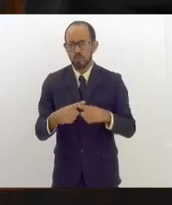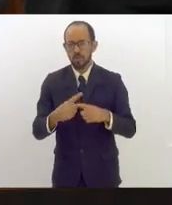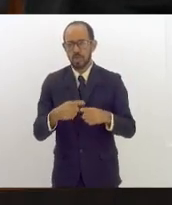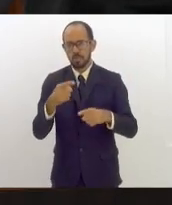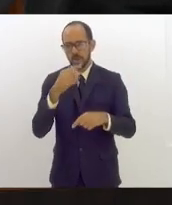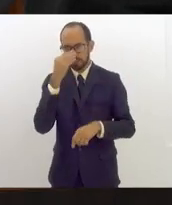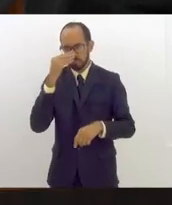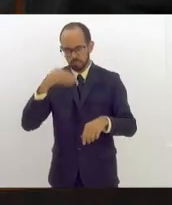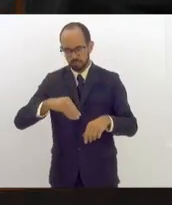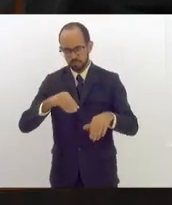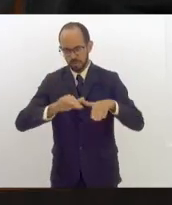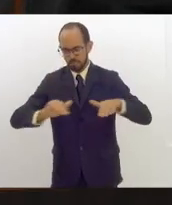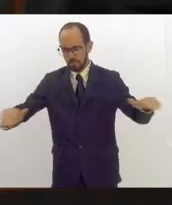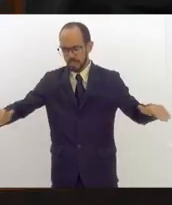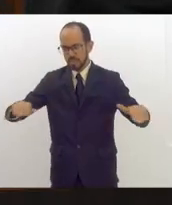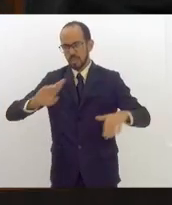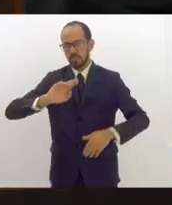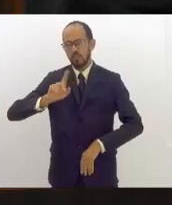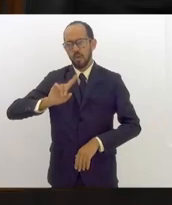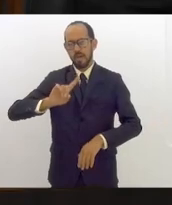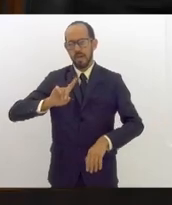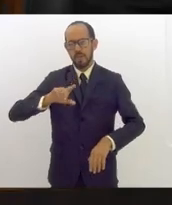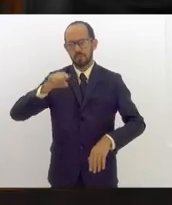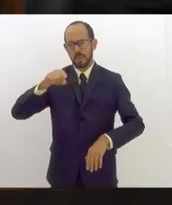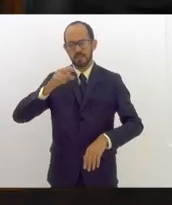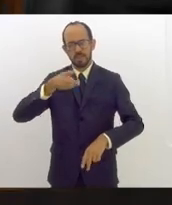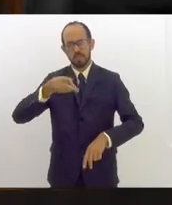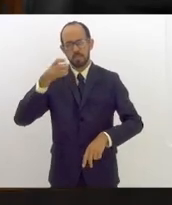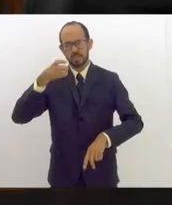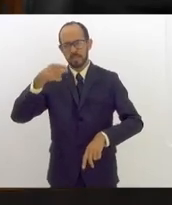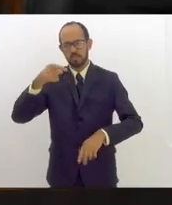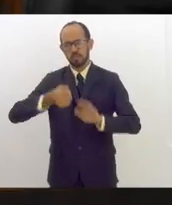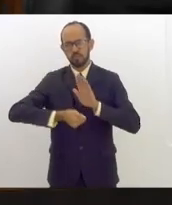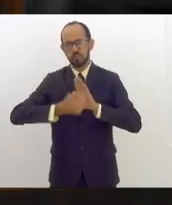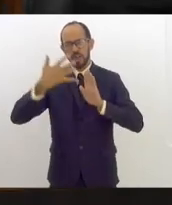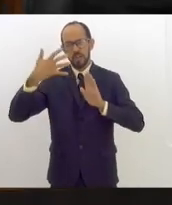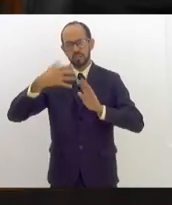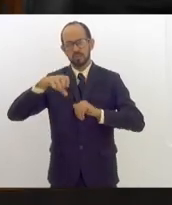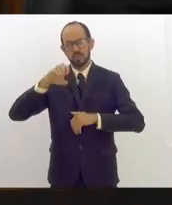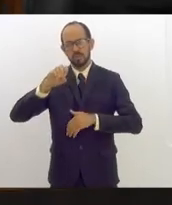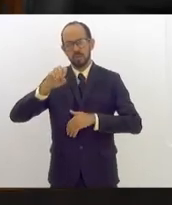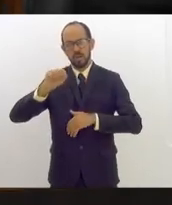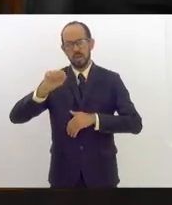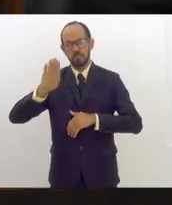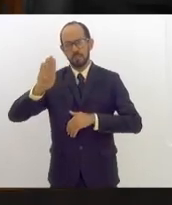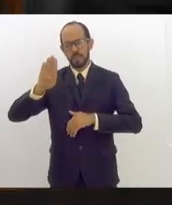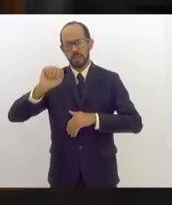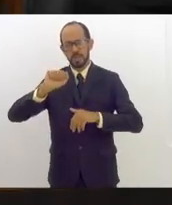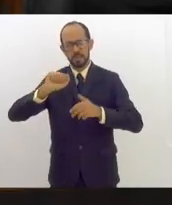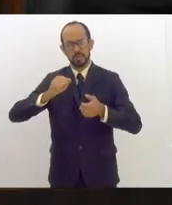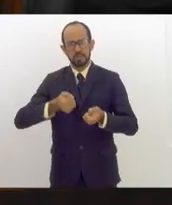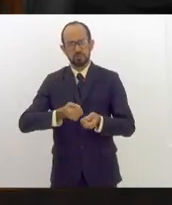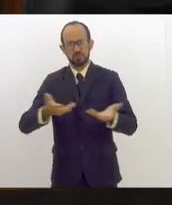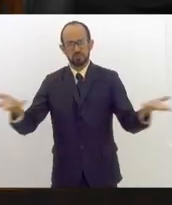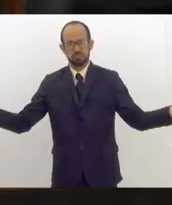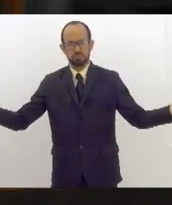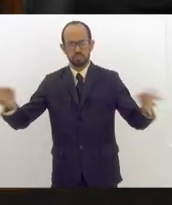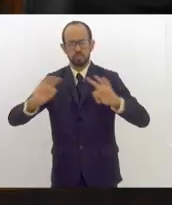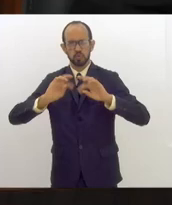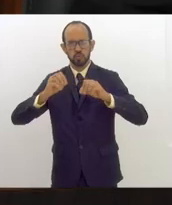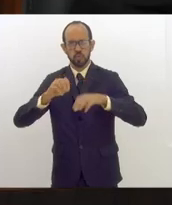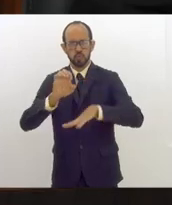a mesa porque eu sei que aqui estão os seus maiores representantes Mas eu vejo muito a OAB espalhada nesse estado inteiro